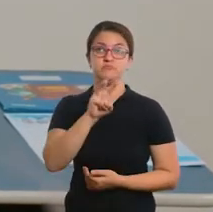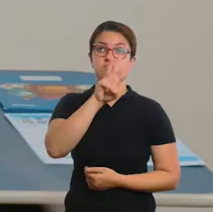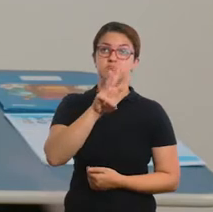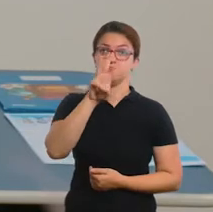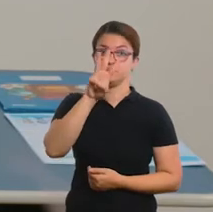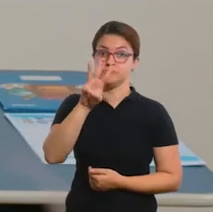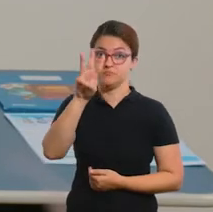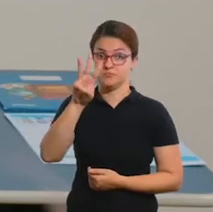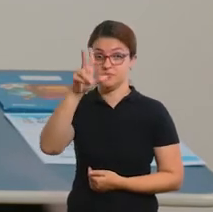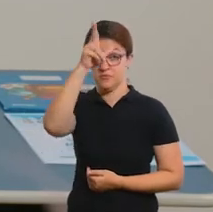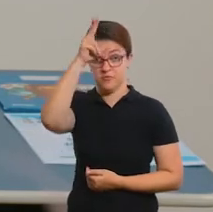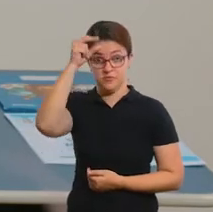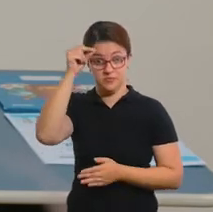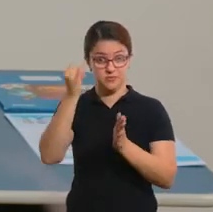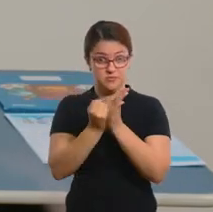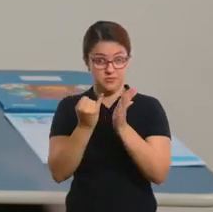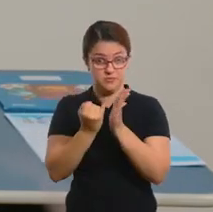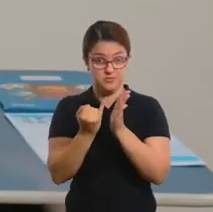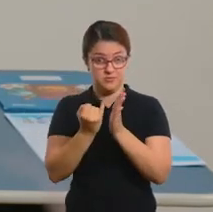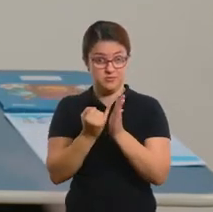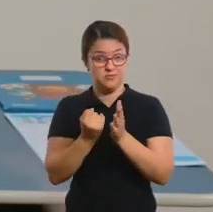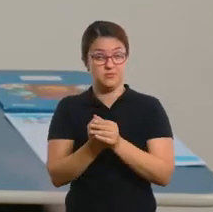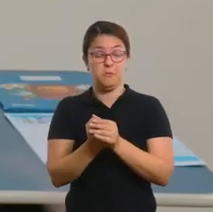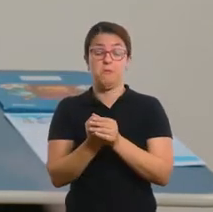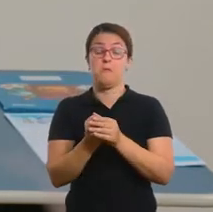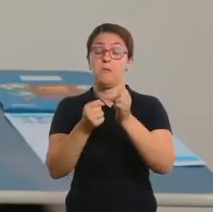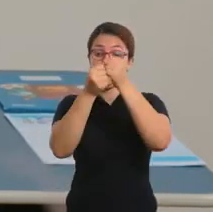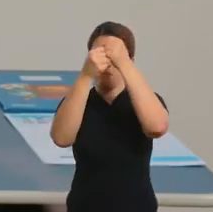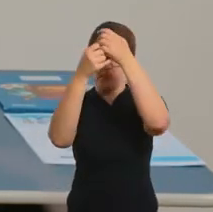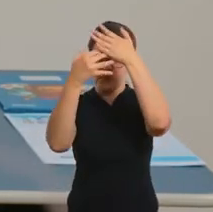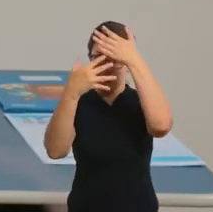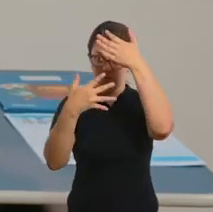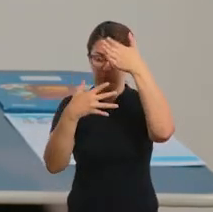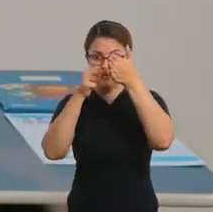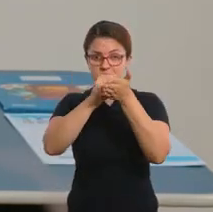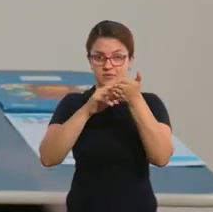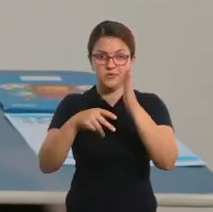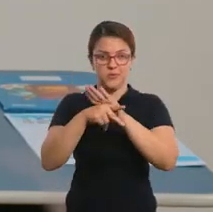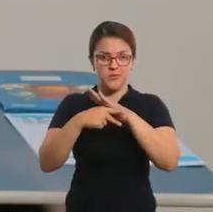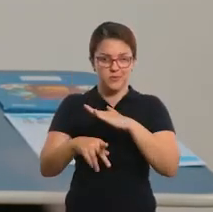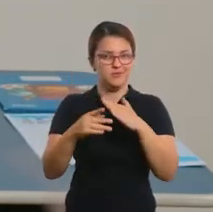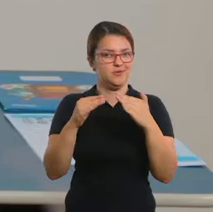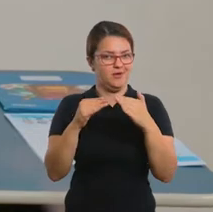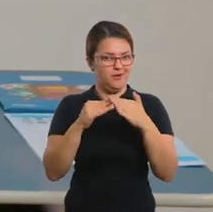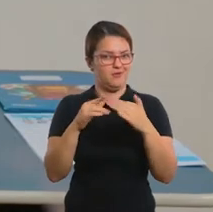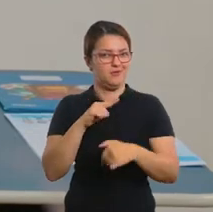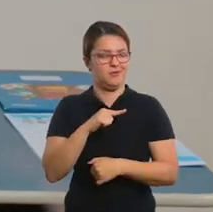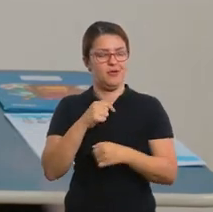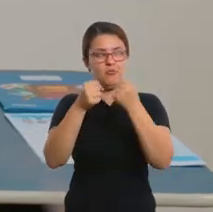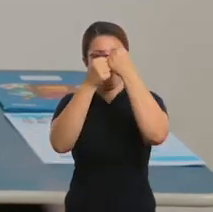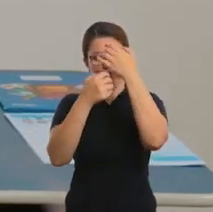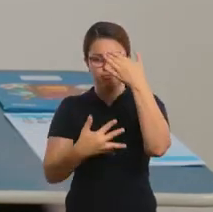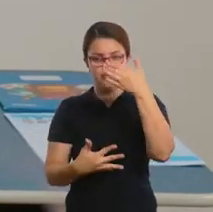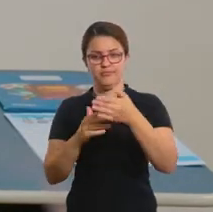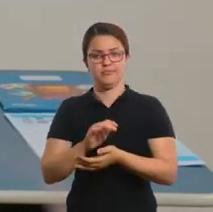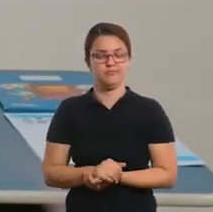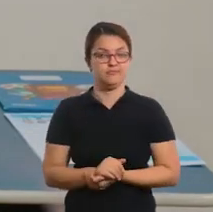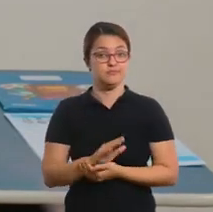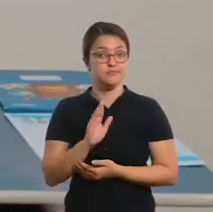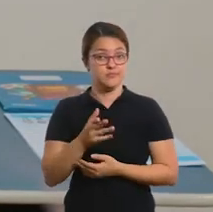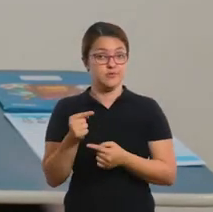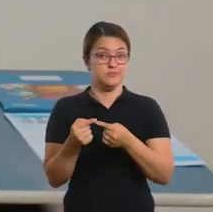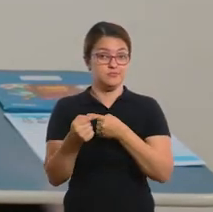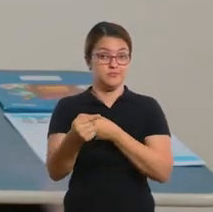acesso entrando no site da Prefeitura de Itapevi e clicando no link Lição de Casa. Pessoal, nós estamos